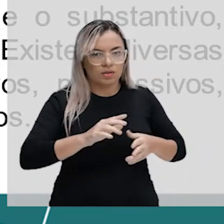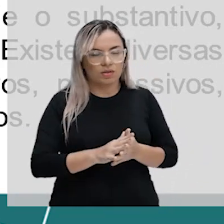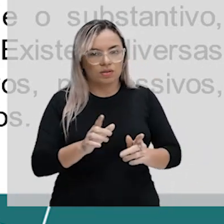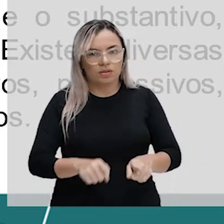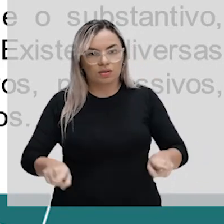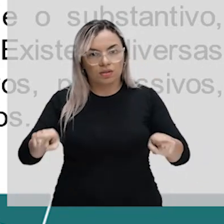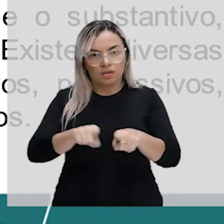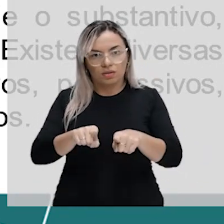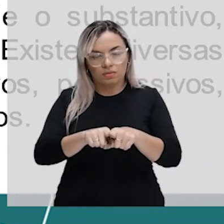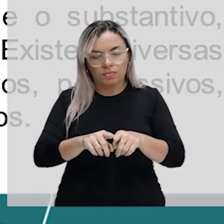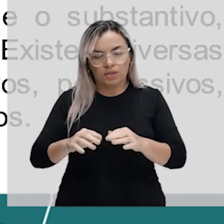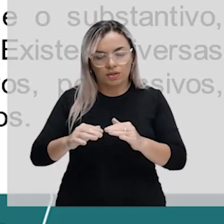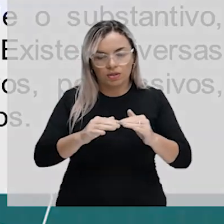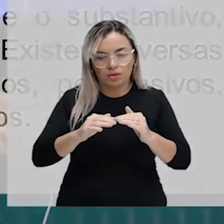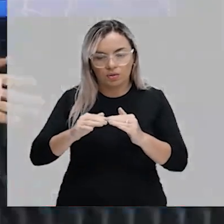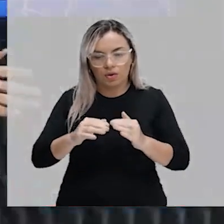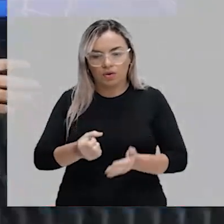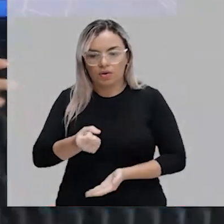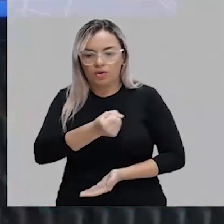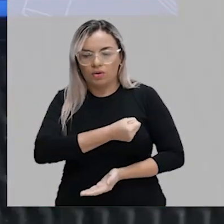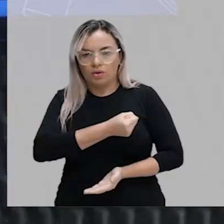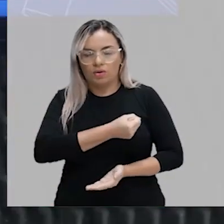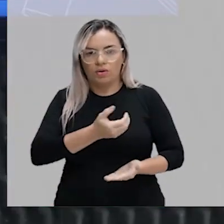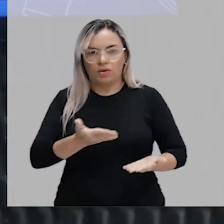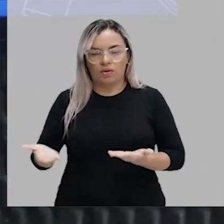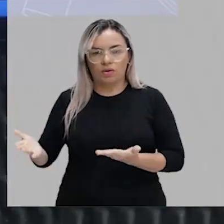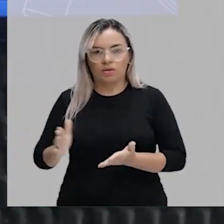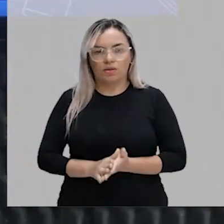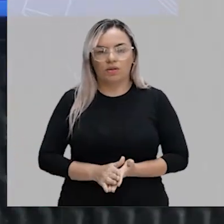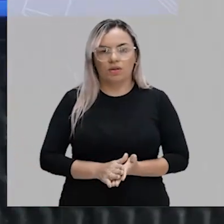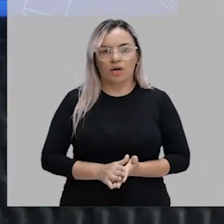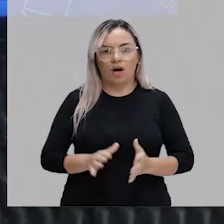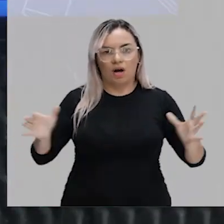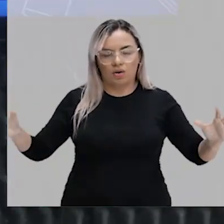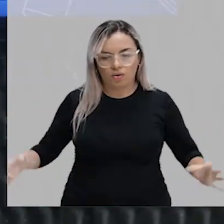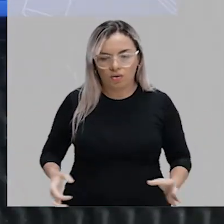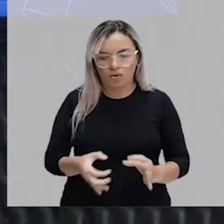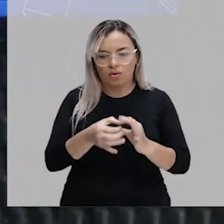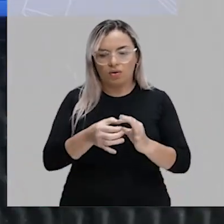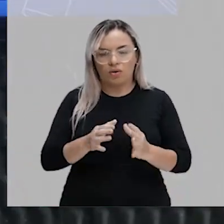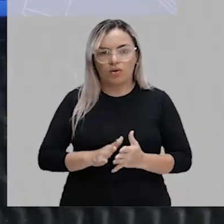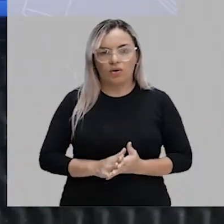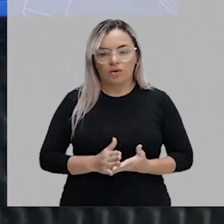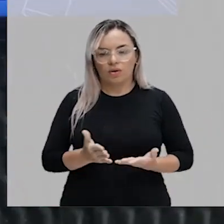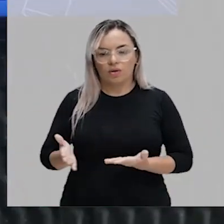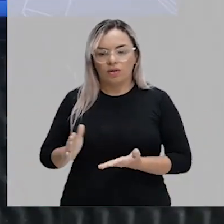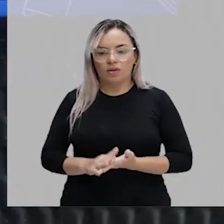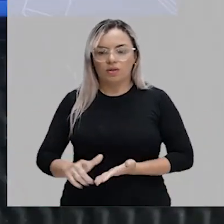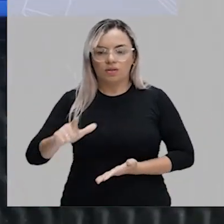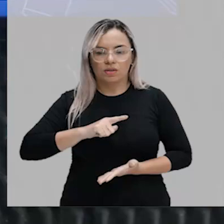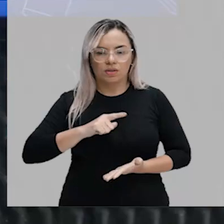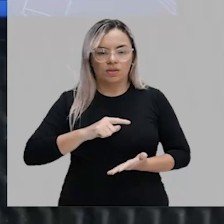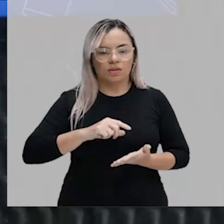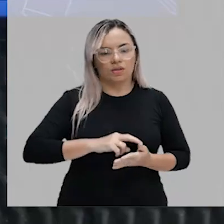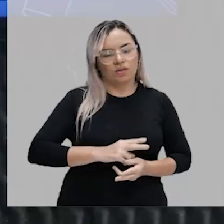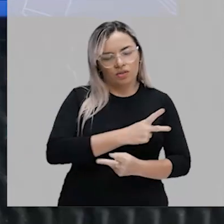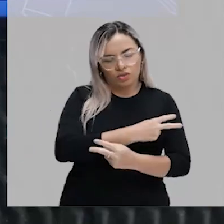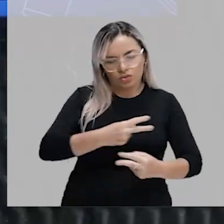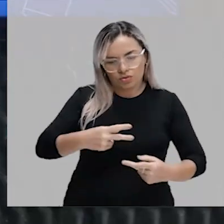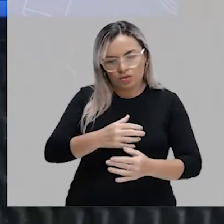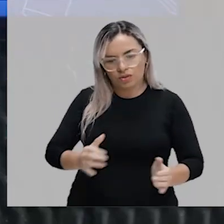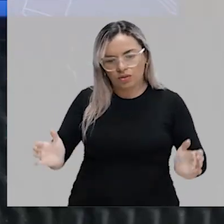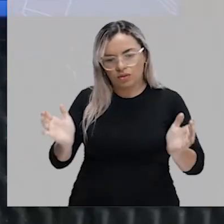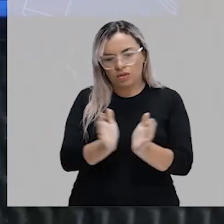e número desse, tá? É o que a gente chama de concordância. Existem diversas classes de pronomes, que são